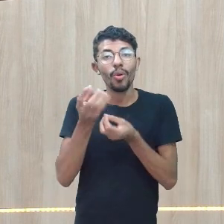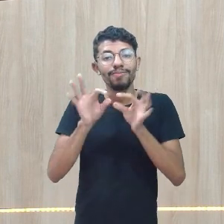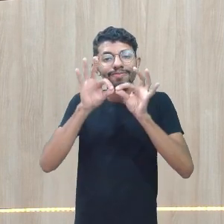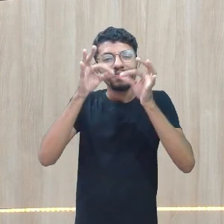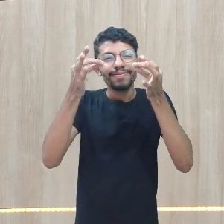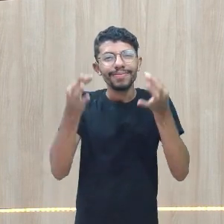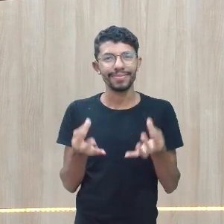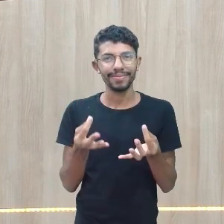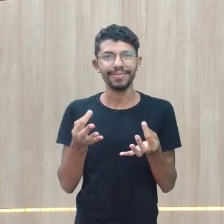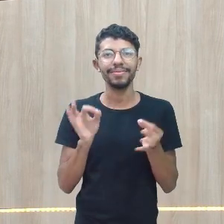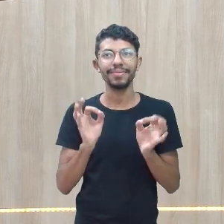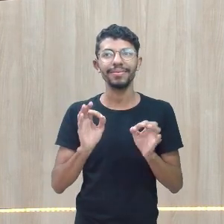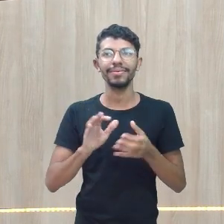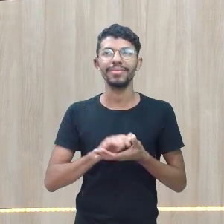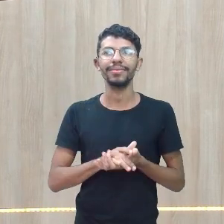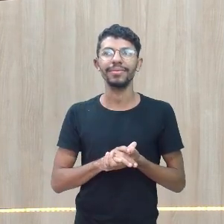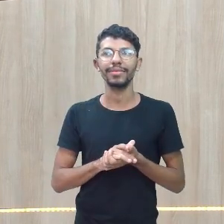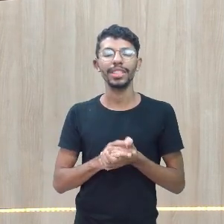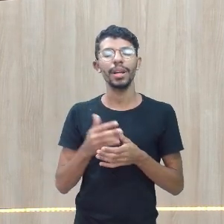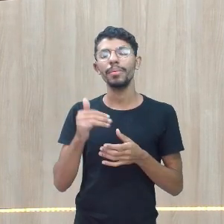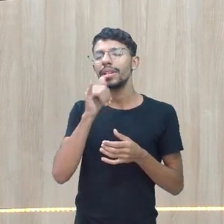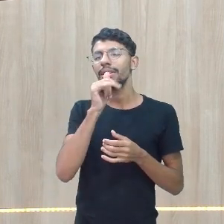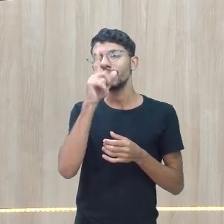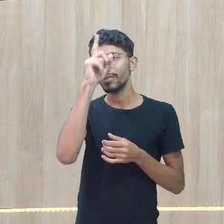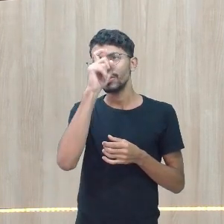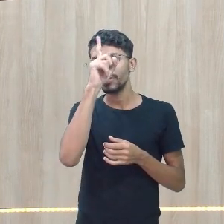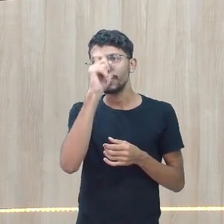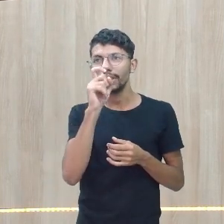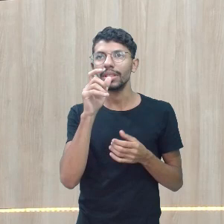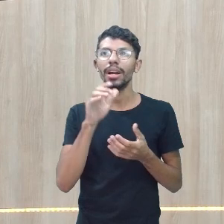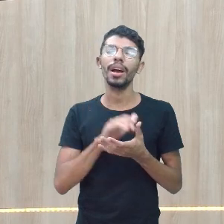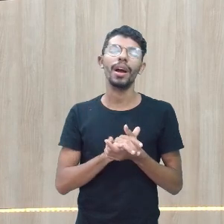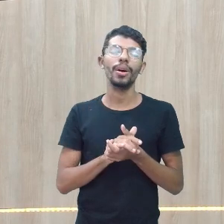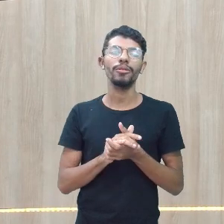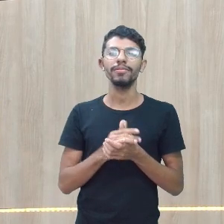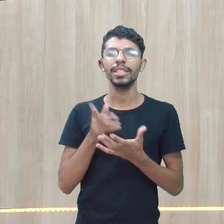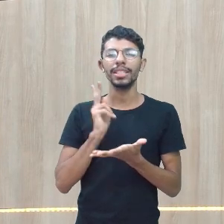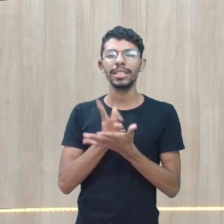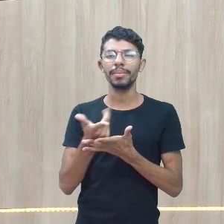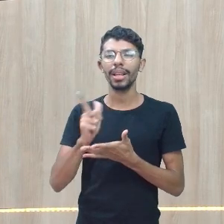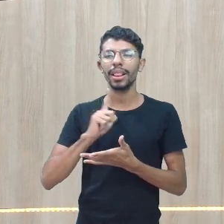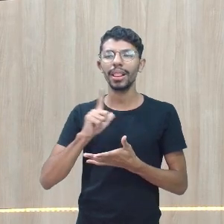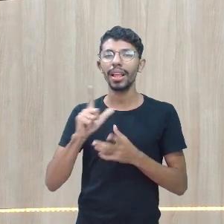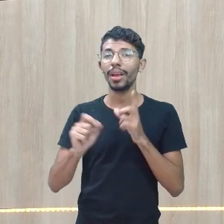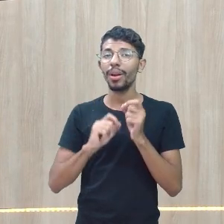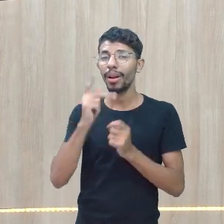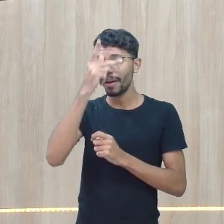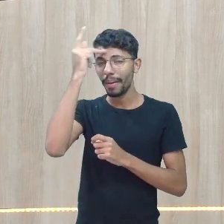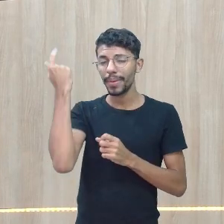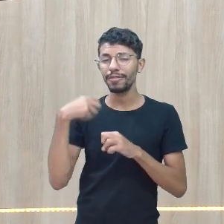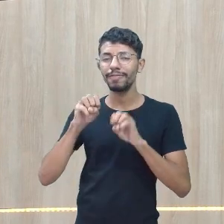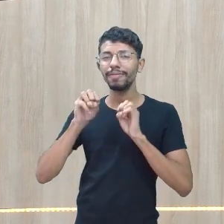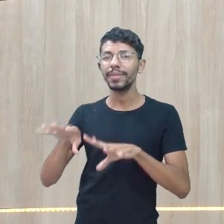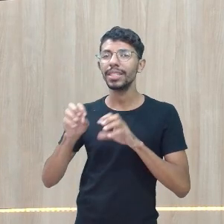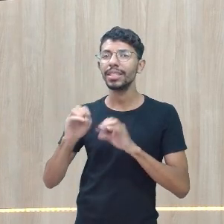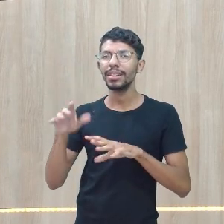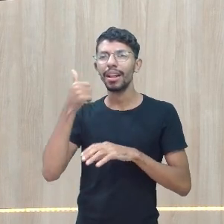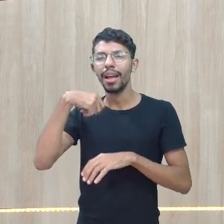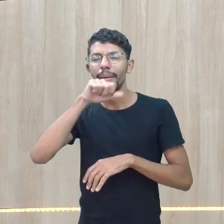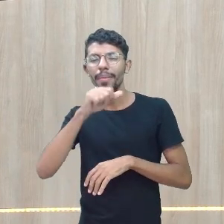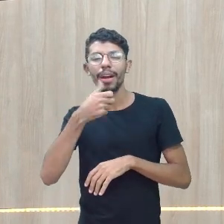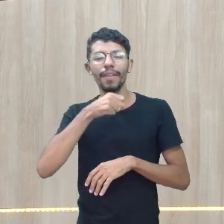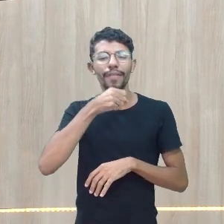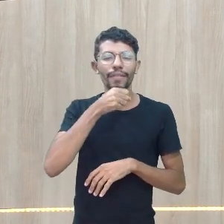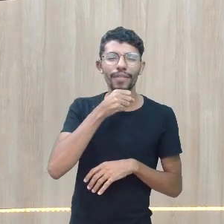soro caseiro. Nos hospitais, né, sempre tem alguém também ensinando a mamãe, a vovó, a